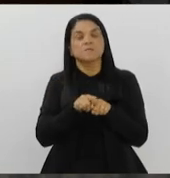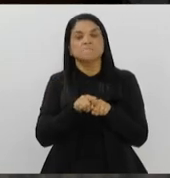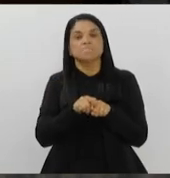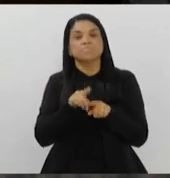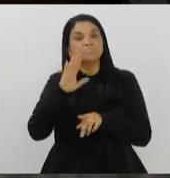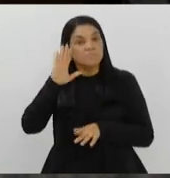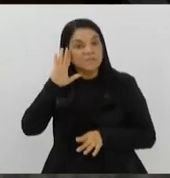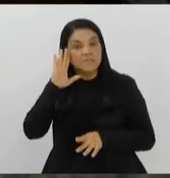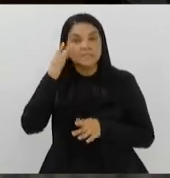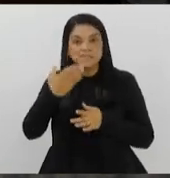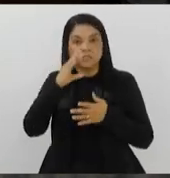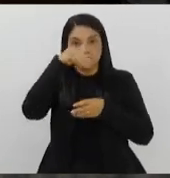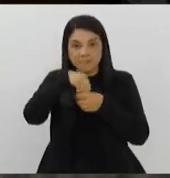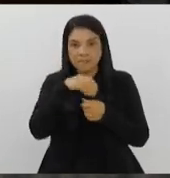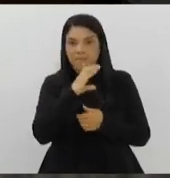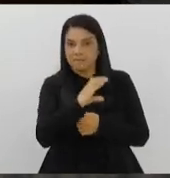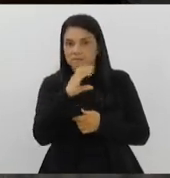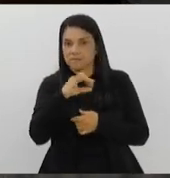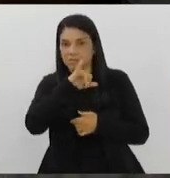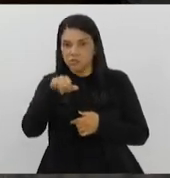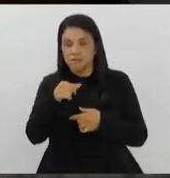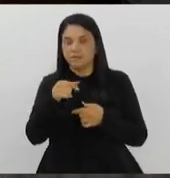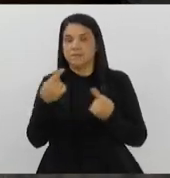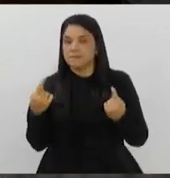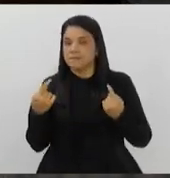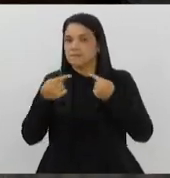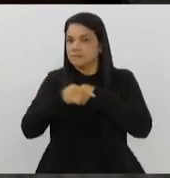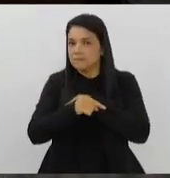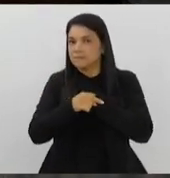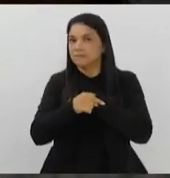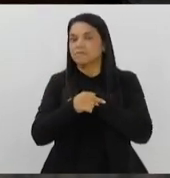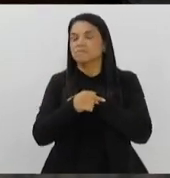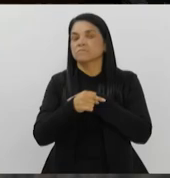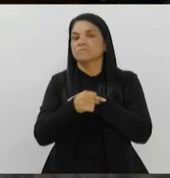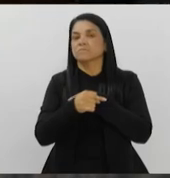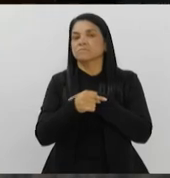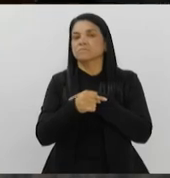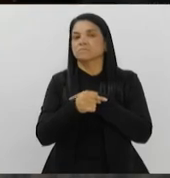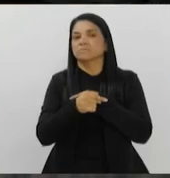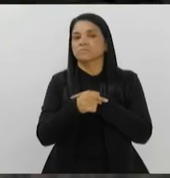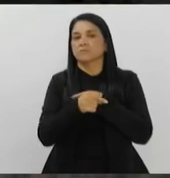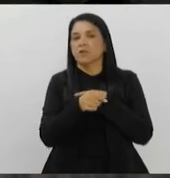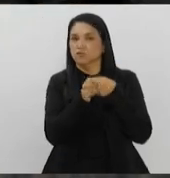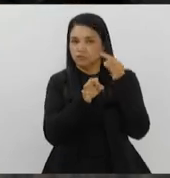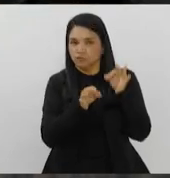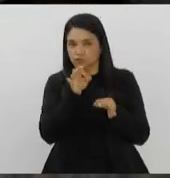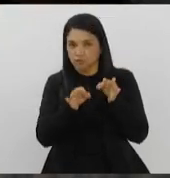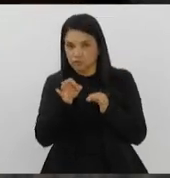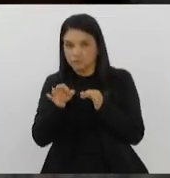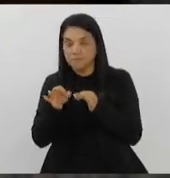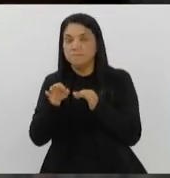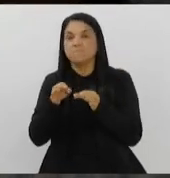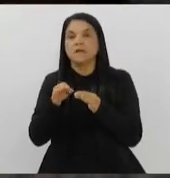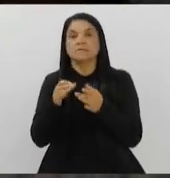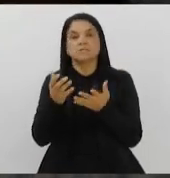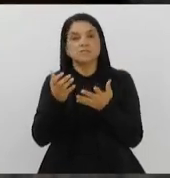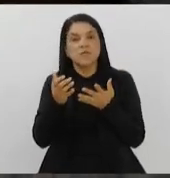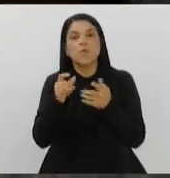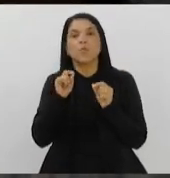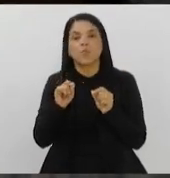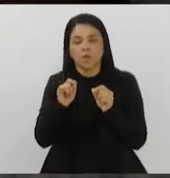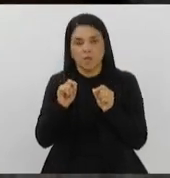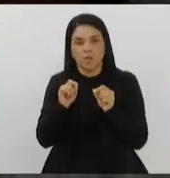várias decisões que são contrárias, inclusive, às Supremas Cortes no Brasil, mas a gente quer, dessa forma, fazer com que